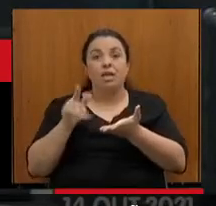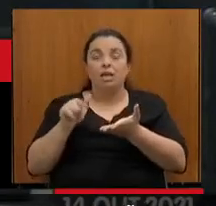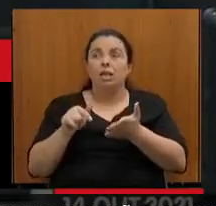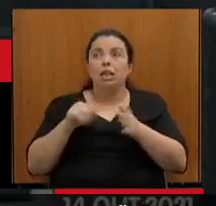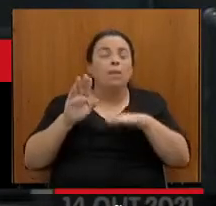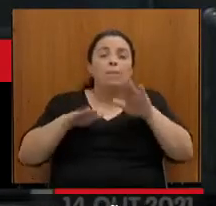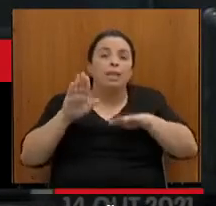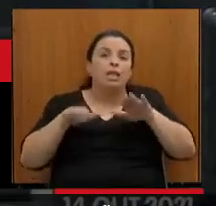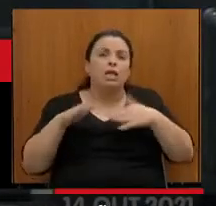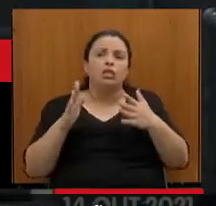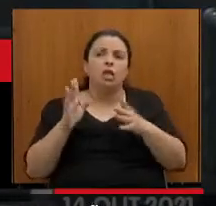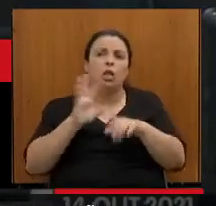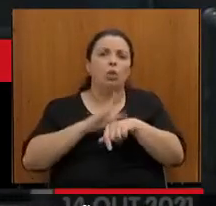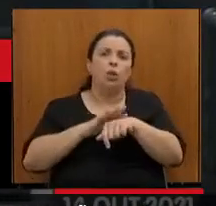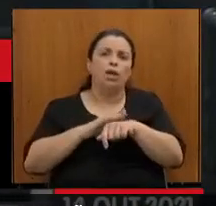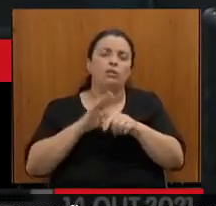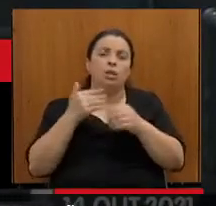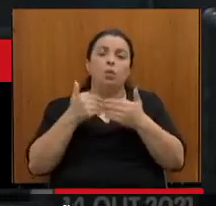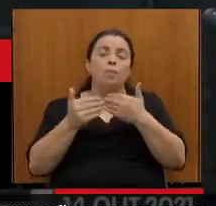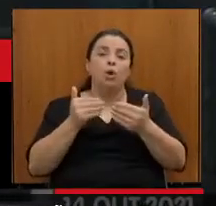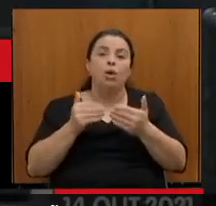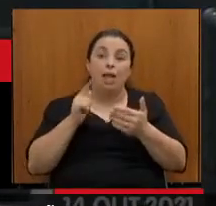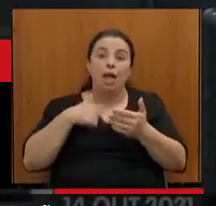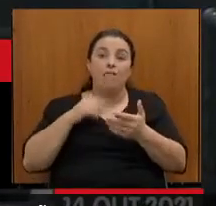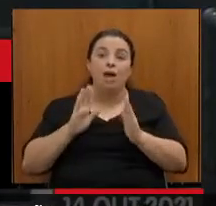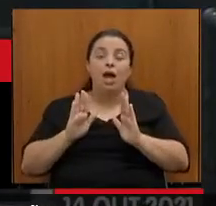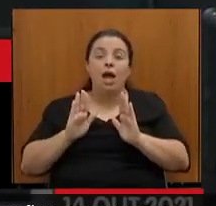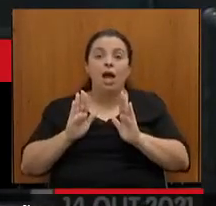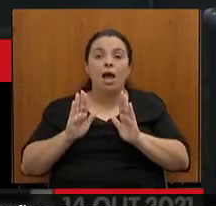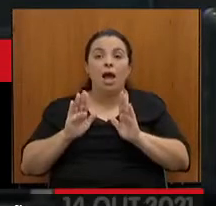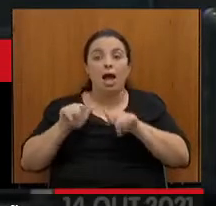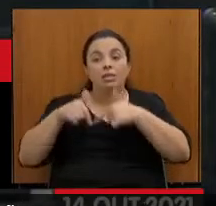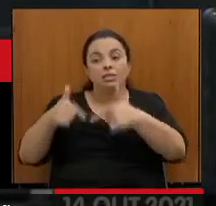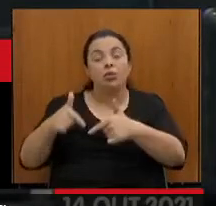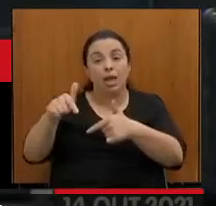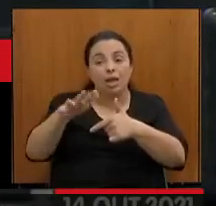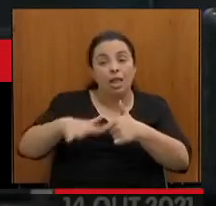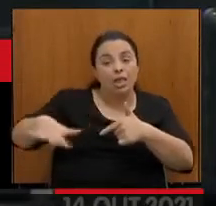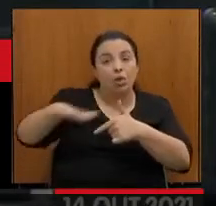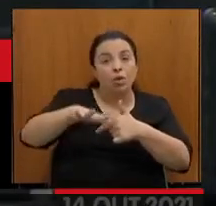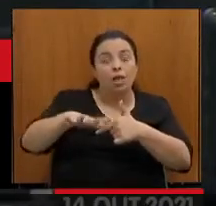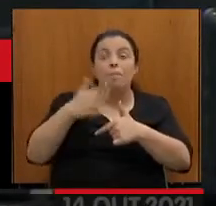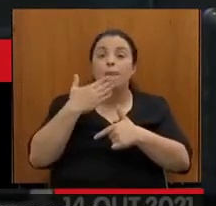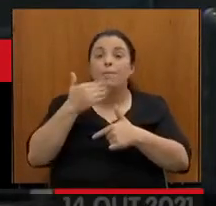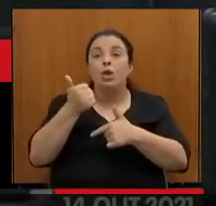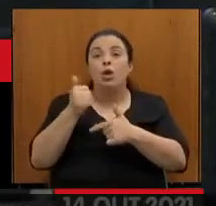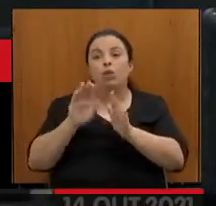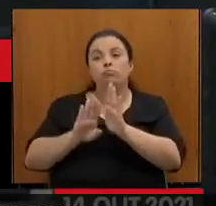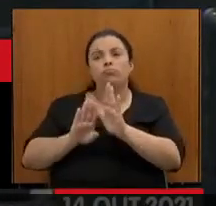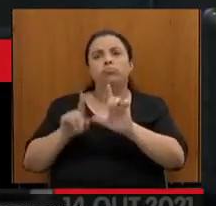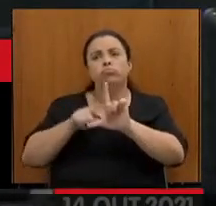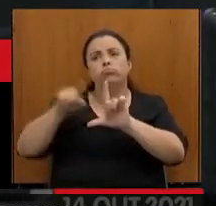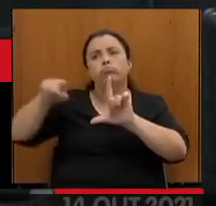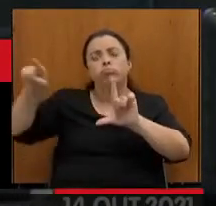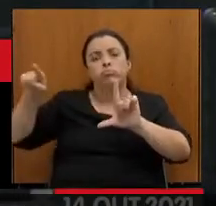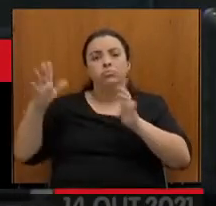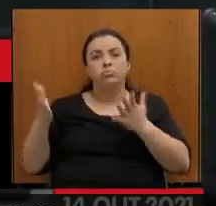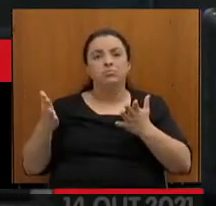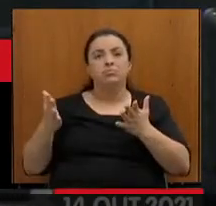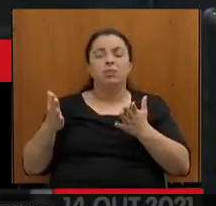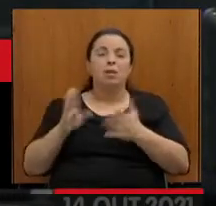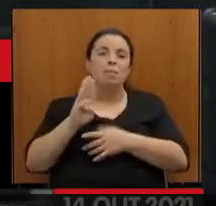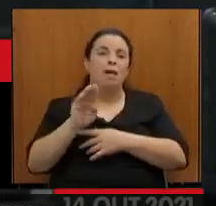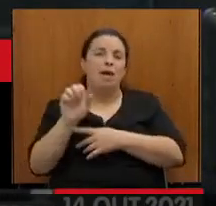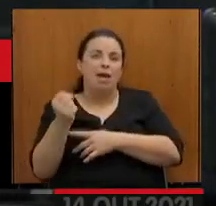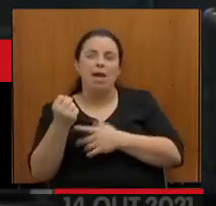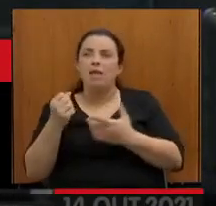doença ou não, vai atuar naquele território para melhorar os índices daquele território. Né? Trabalha basicamente com UBS e equipes de